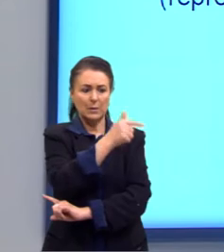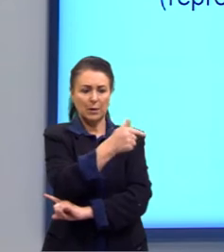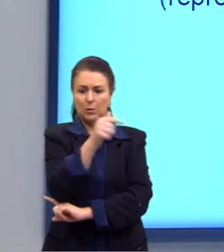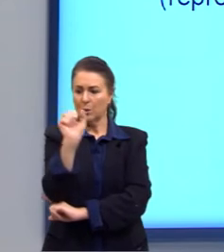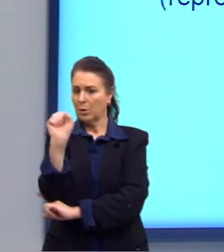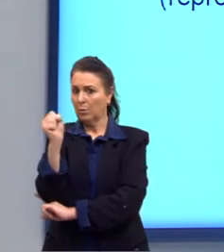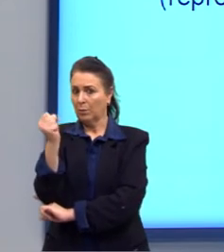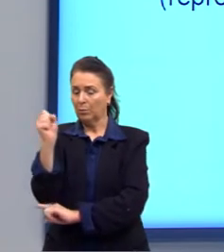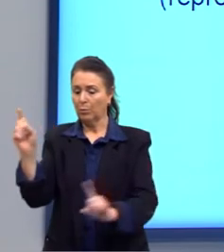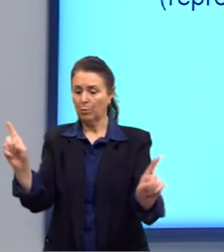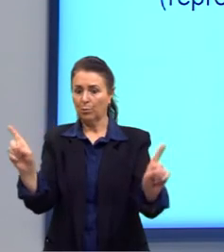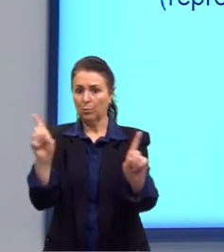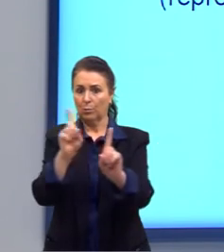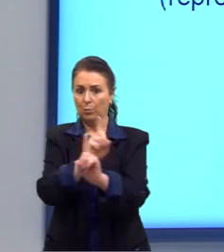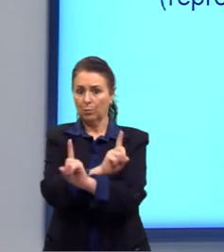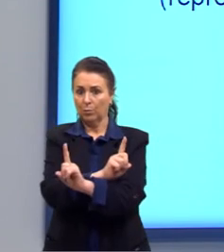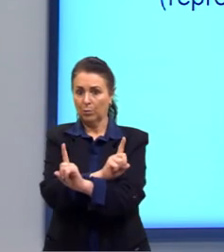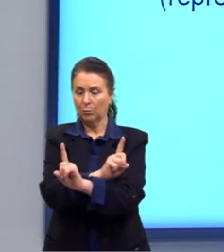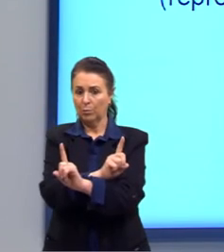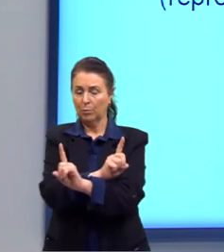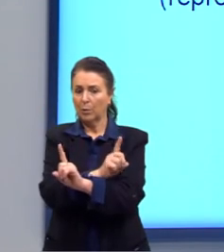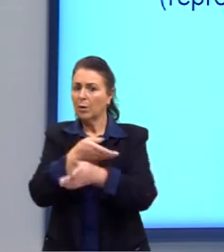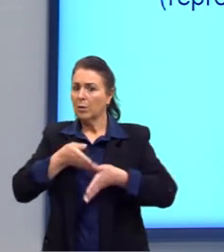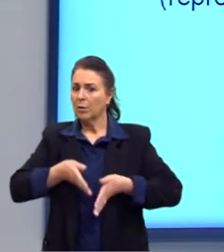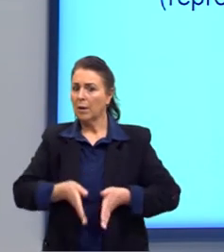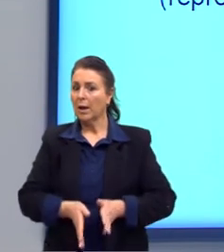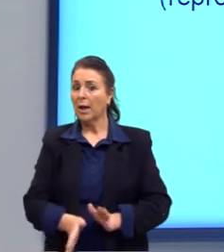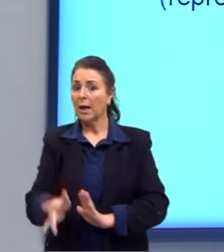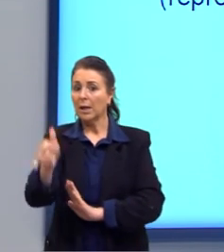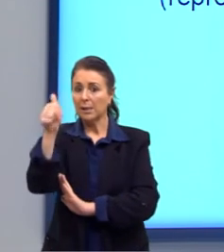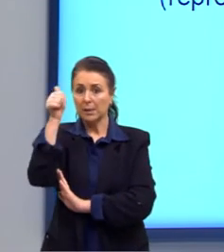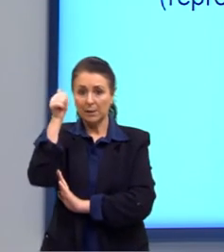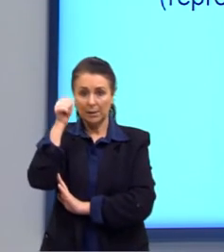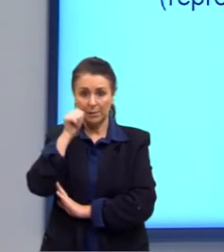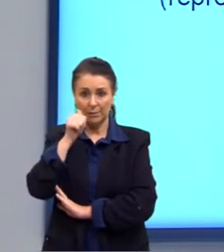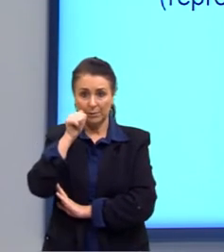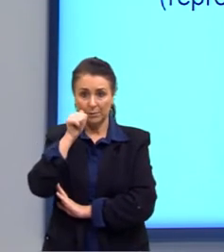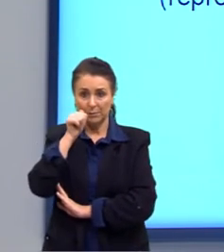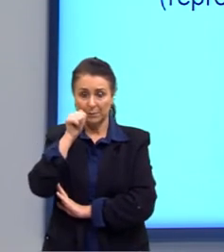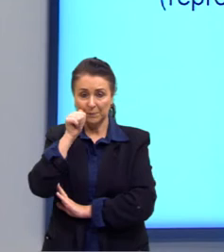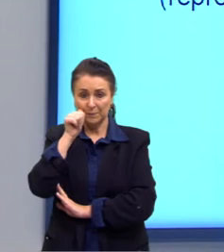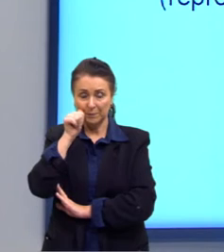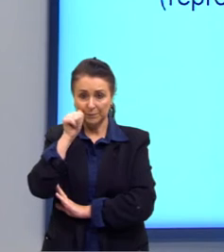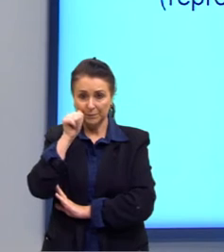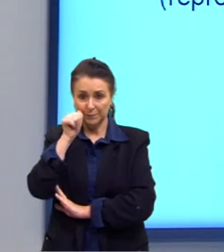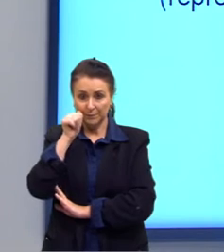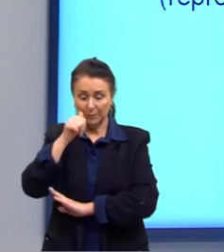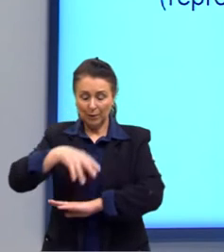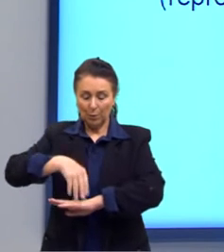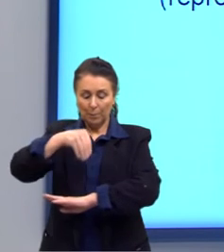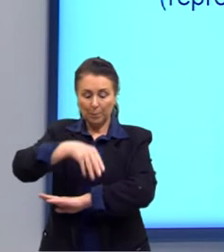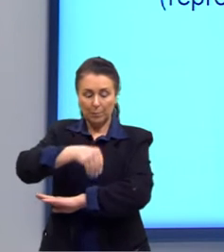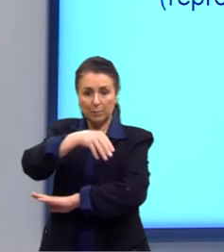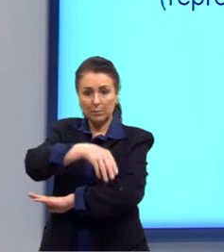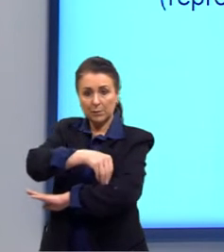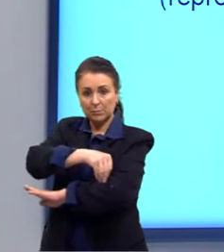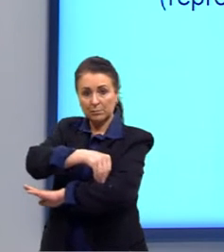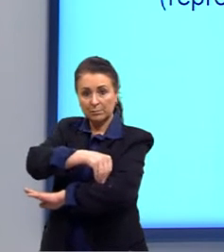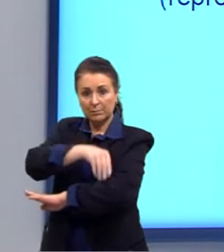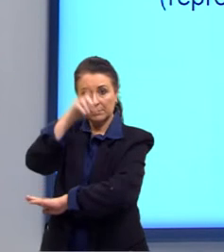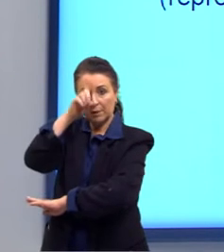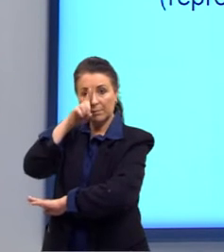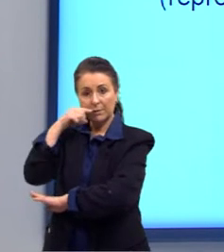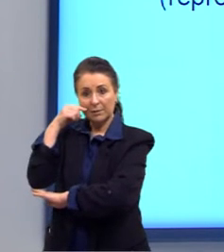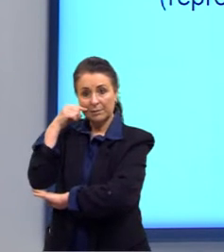esse cruzamento aqui que nasceram uma fêmea e com a pelagem